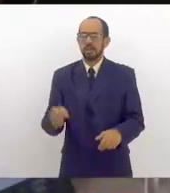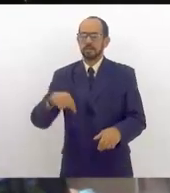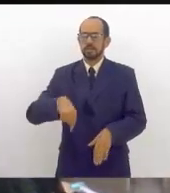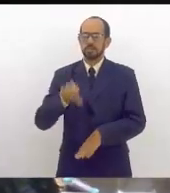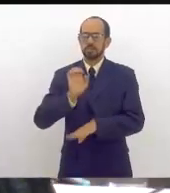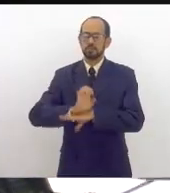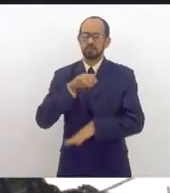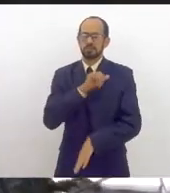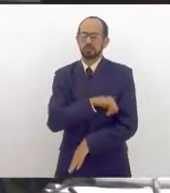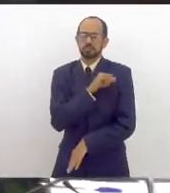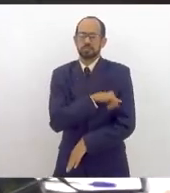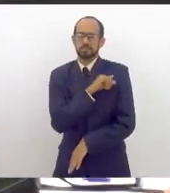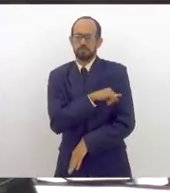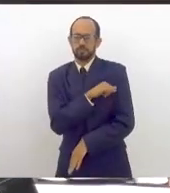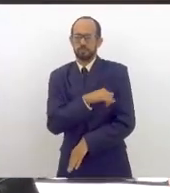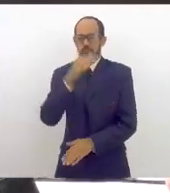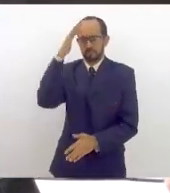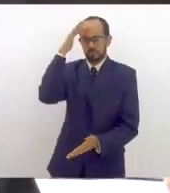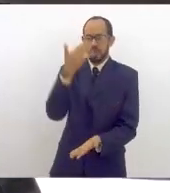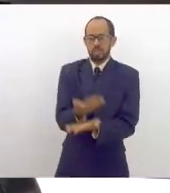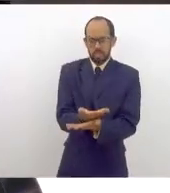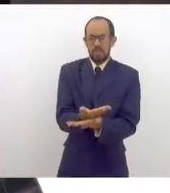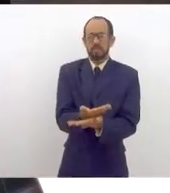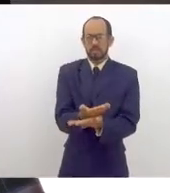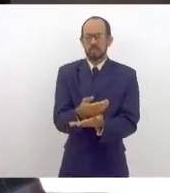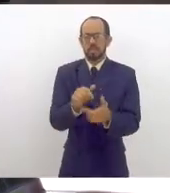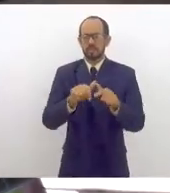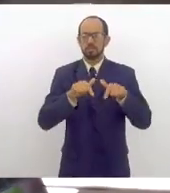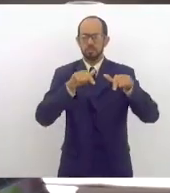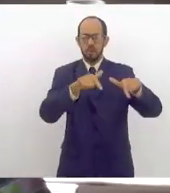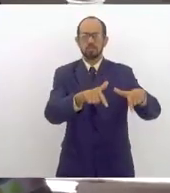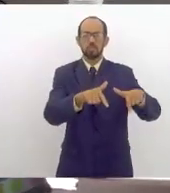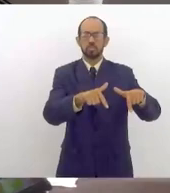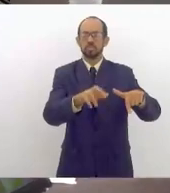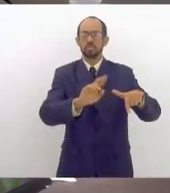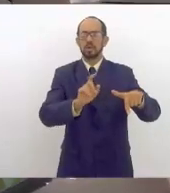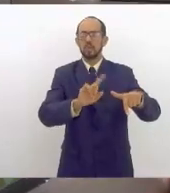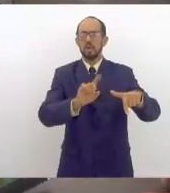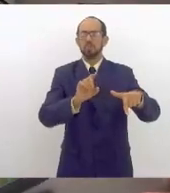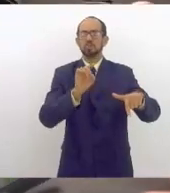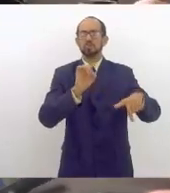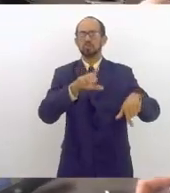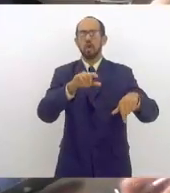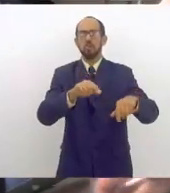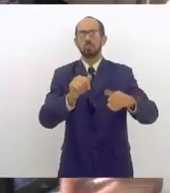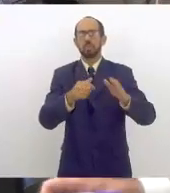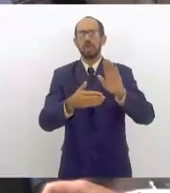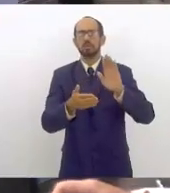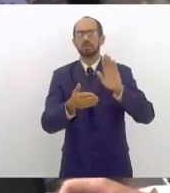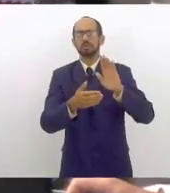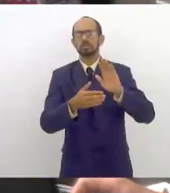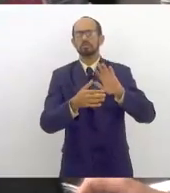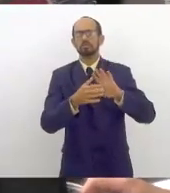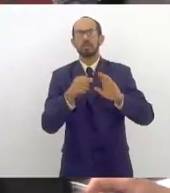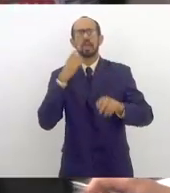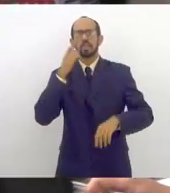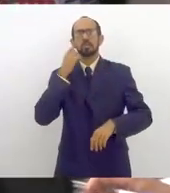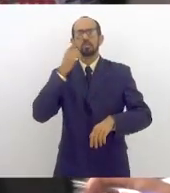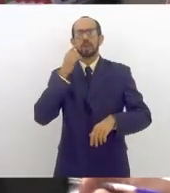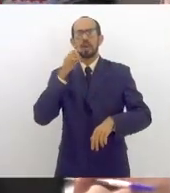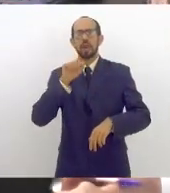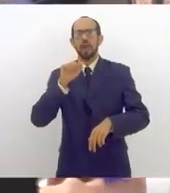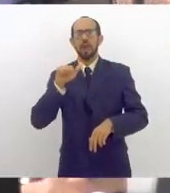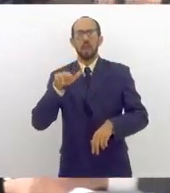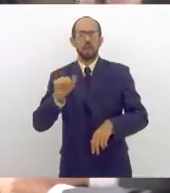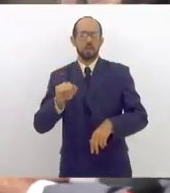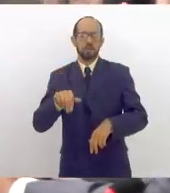tenho certeza e convicção que essas moções não serão entregues apenas pelas mãos da deputada Lana